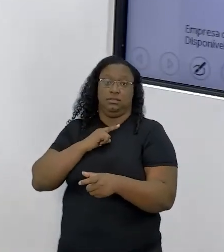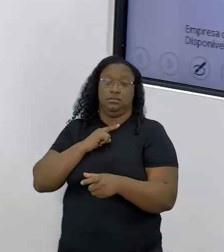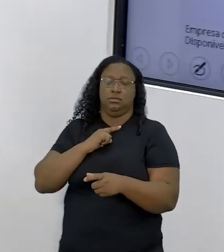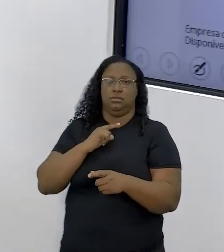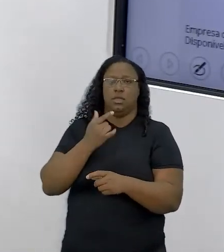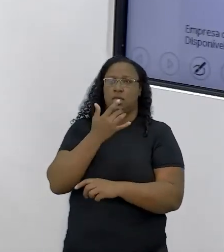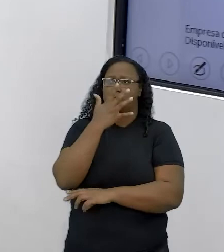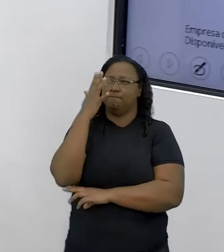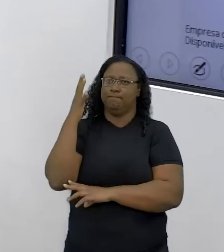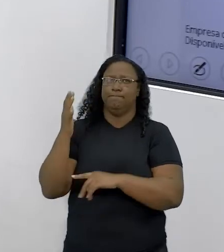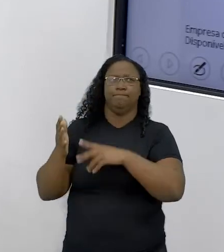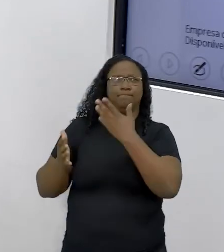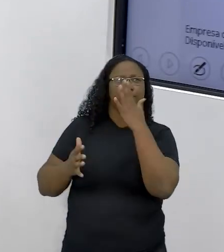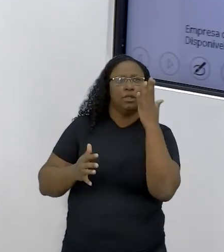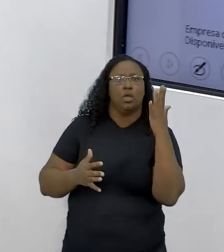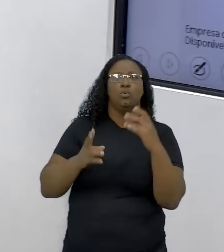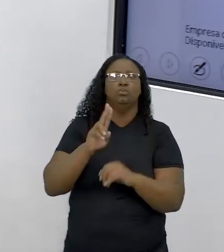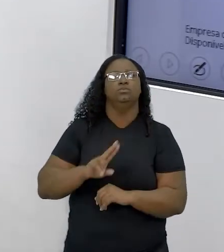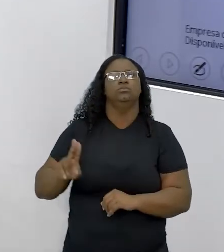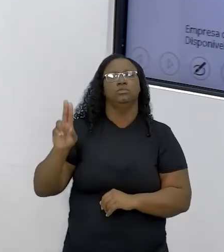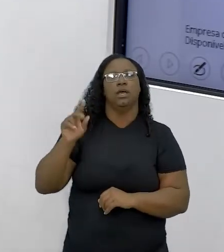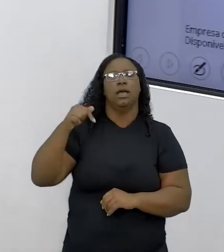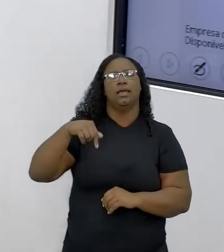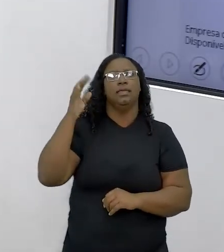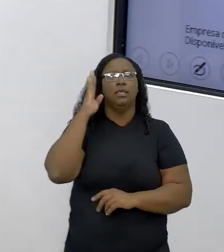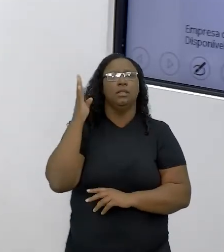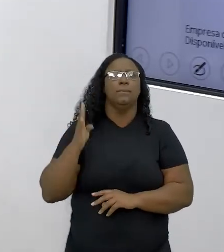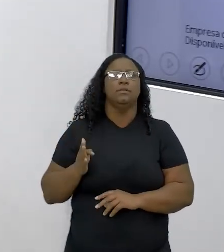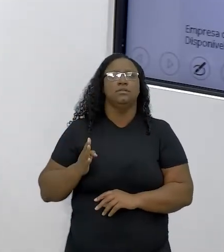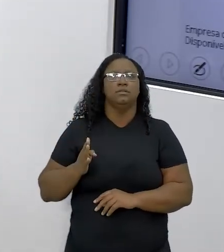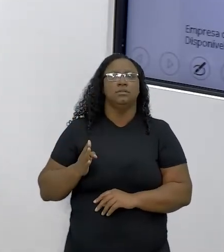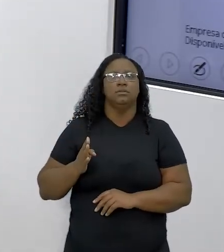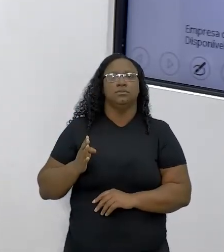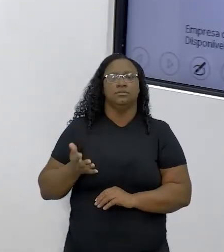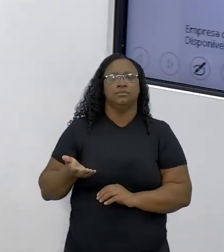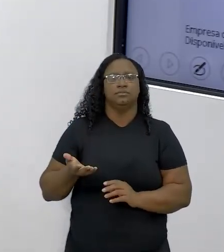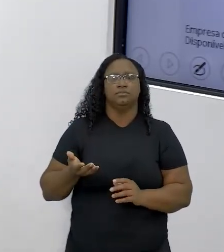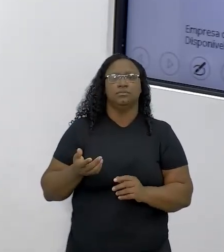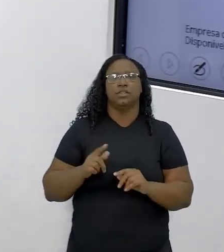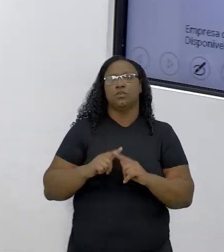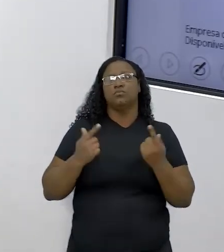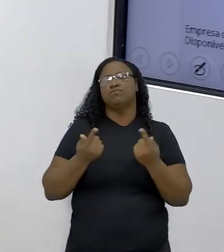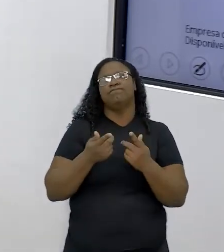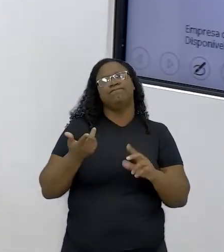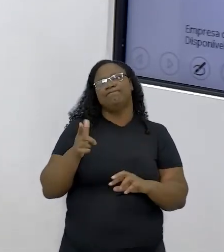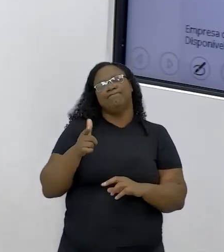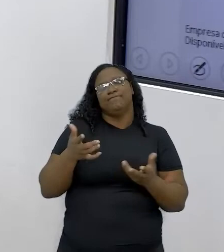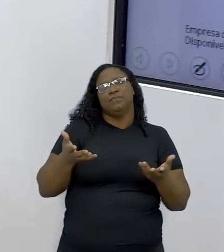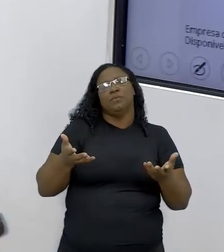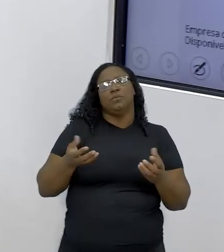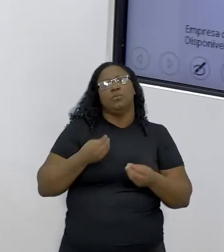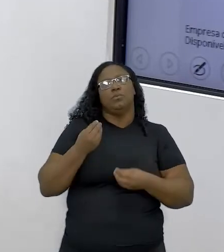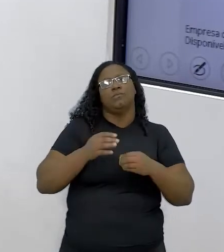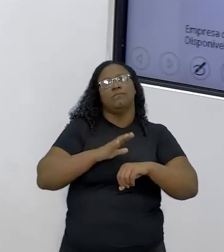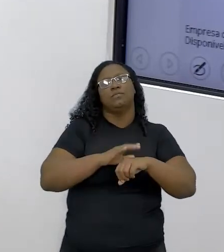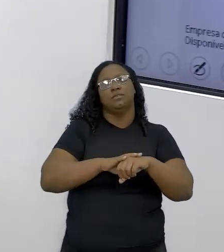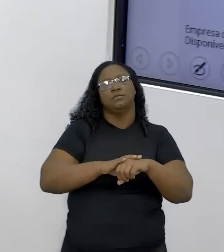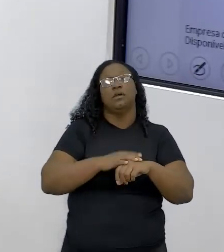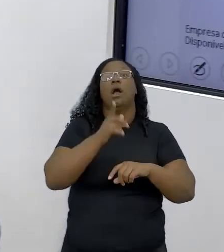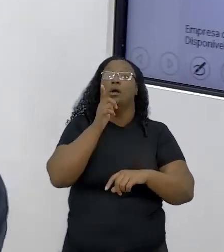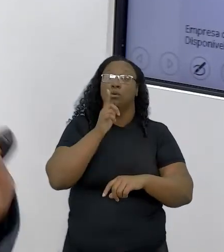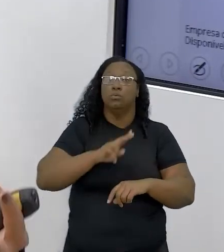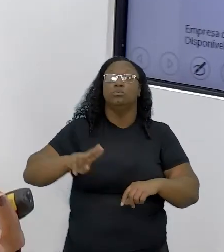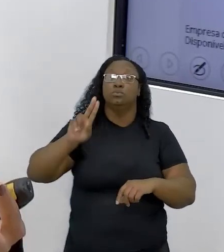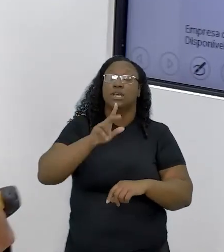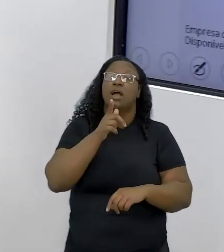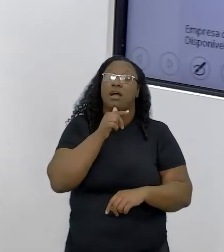recurso que ele pode utilizar. Por exemplo, aqui no Brasil, a geotérmica a gente viu que não daria para fazer. Então, o que a gente faz? Usa a hidrelétrica. Por que